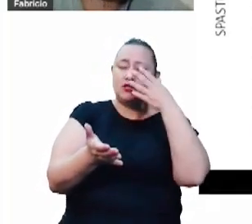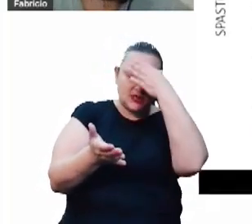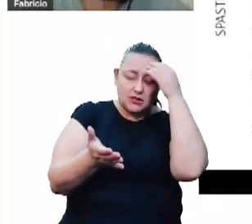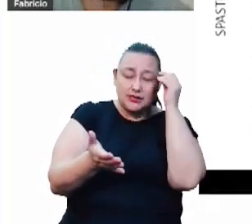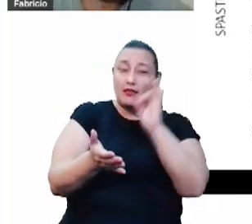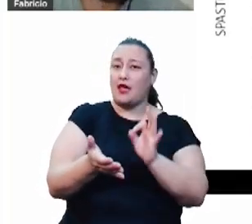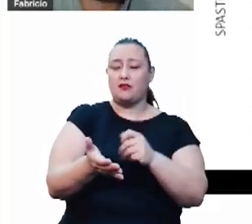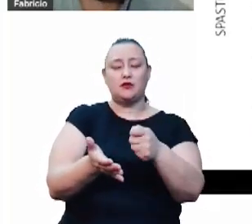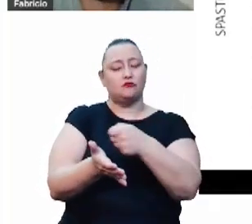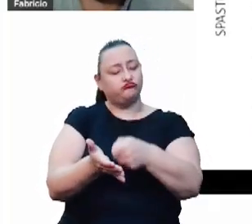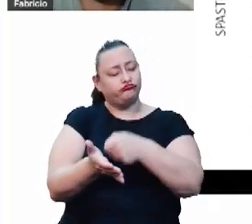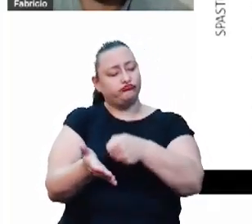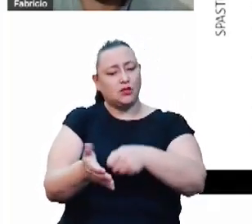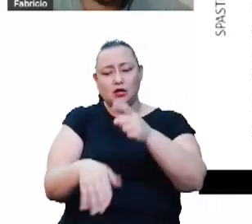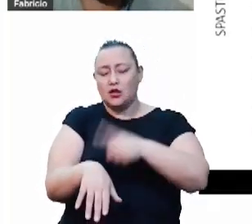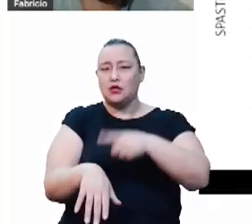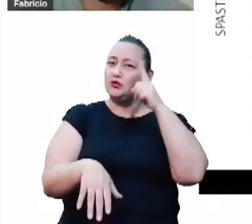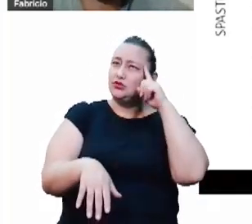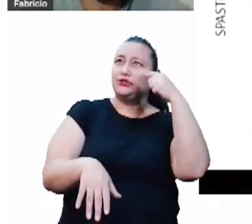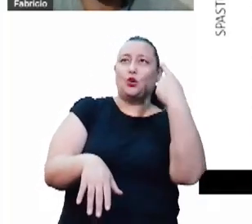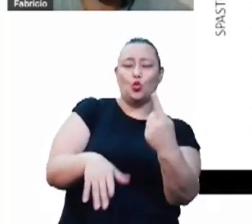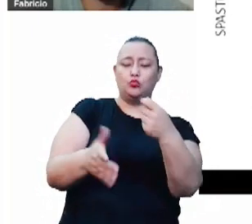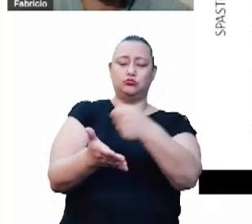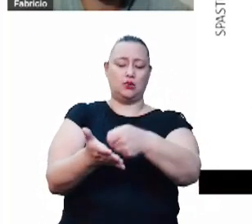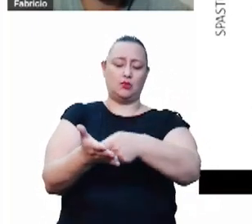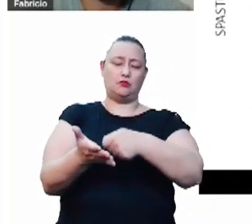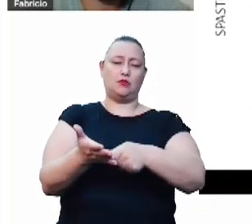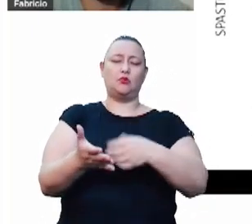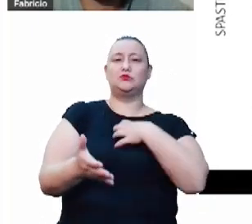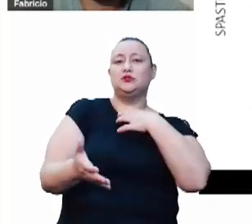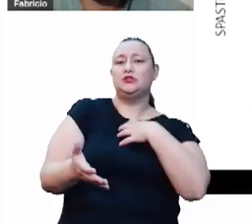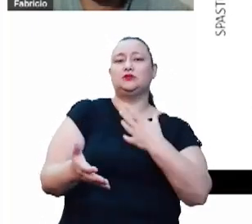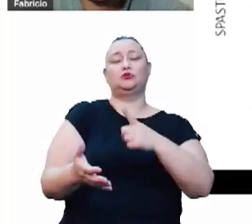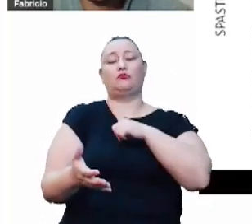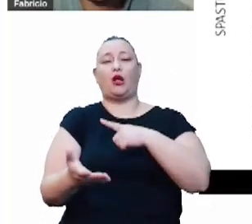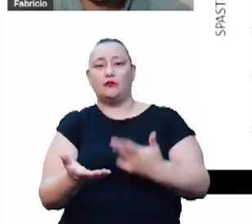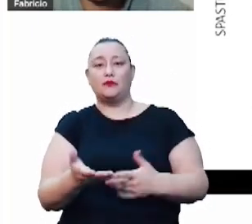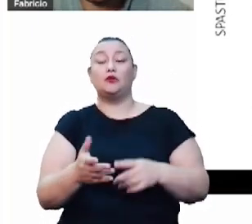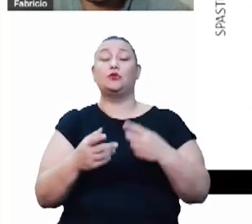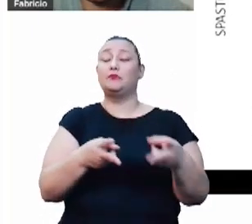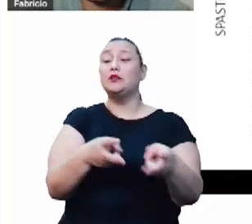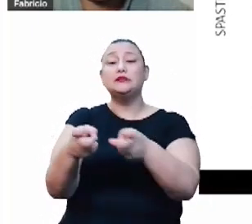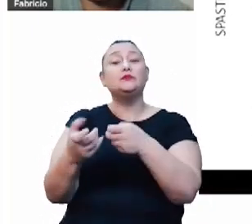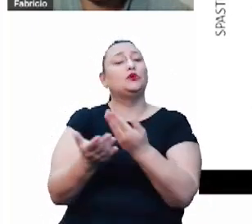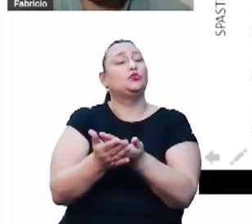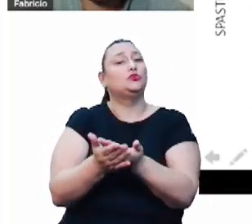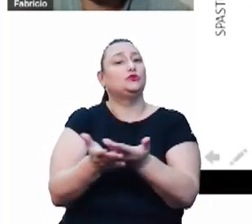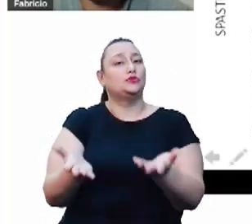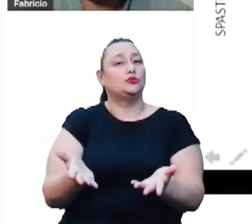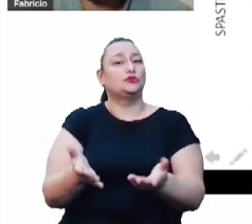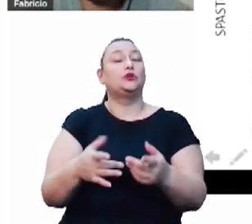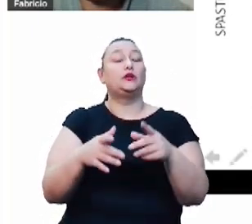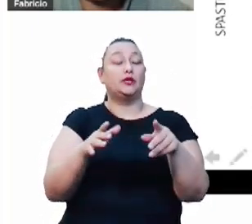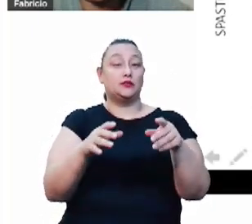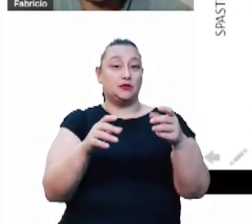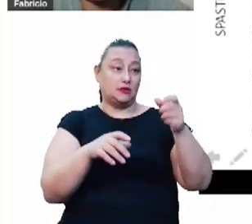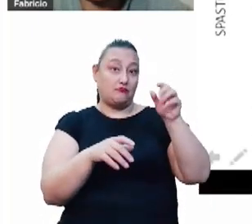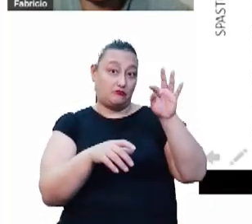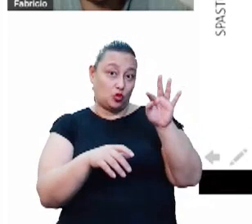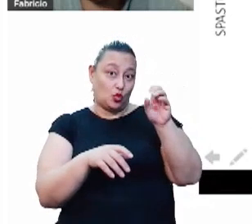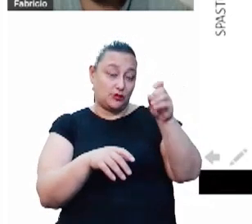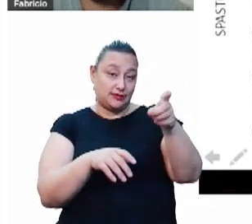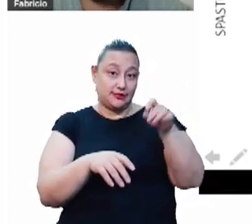ele teve no dia que ele teve. Tá? E o que a gente viu nesse estudo? Que a toxina botulínica é um